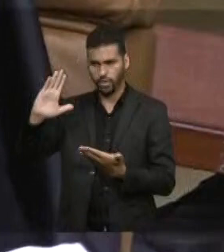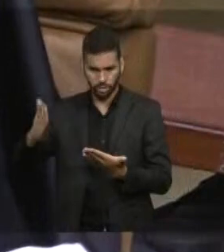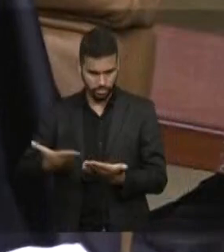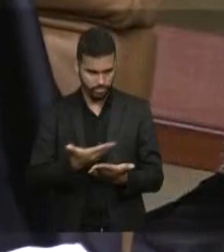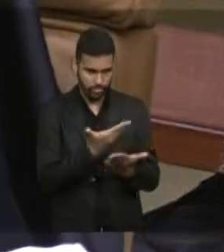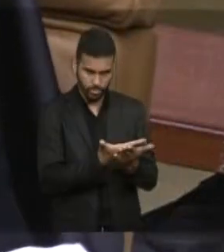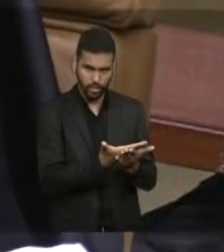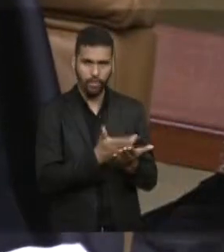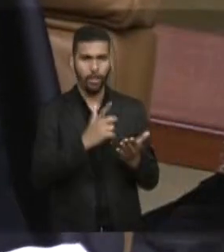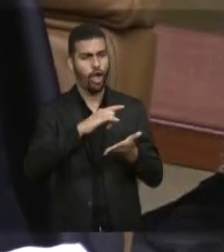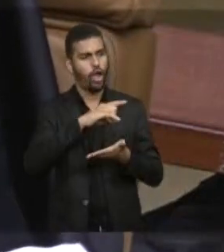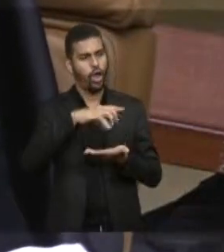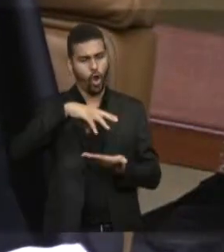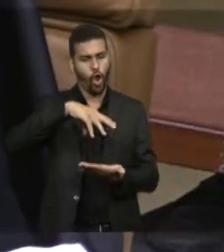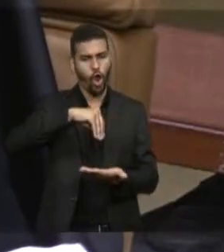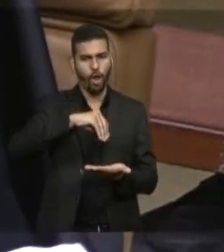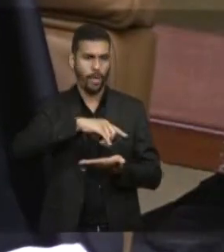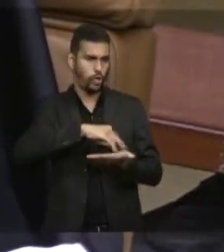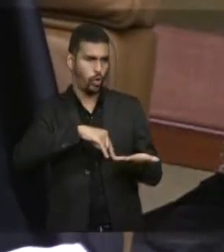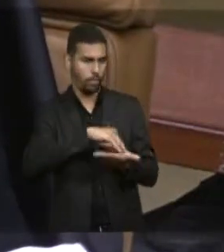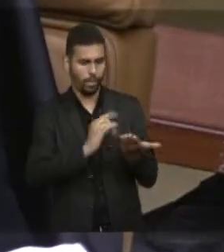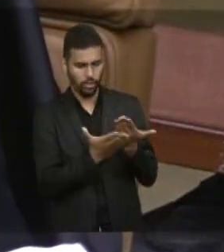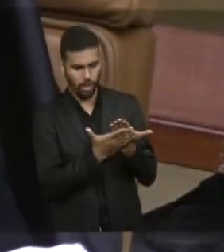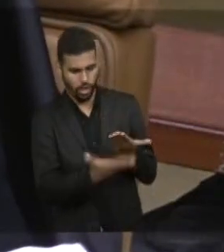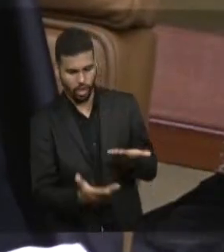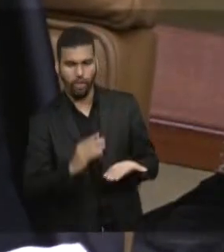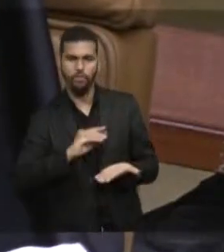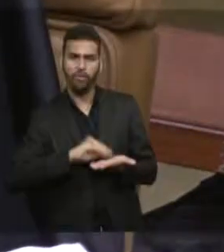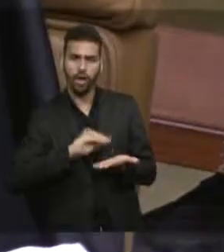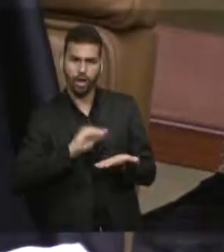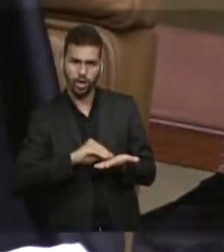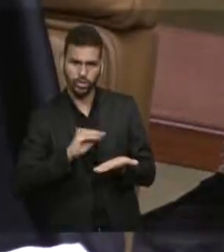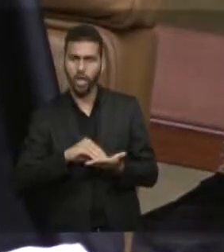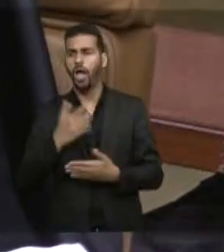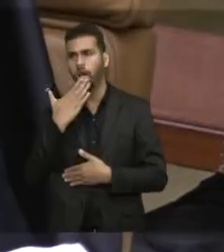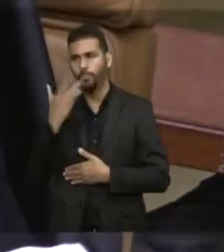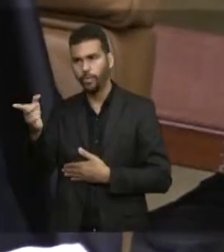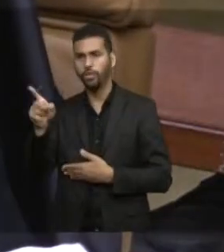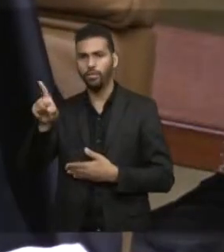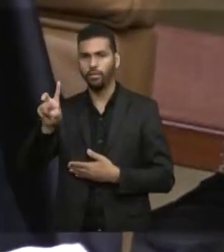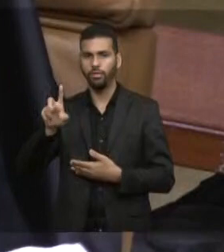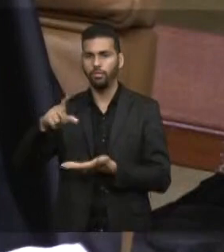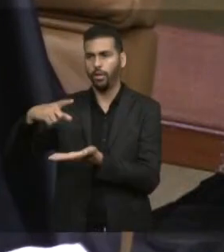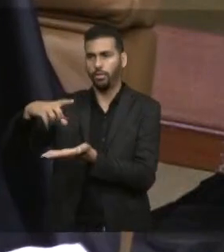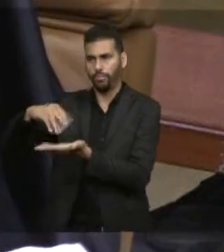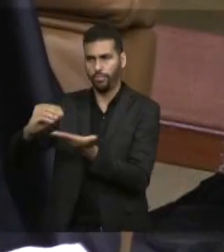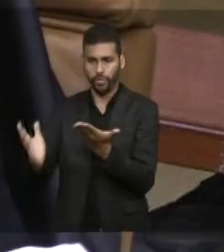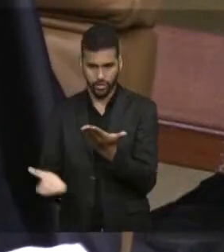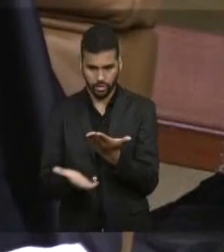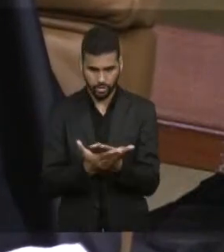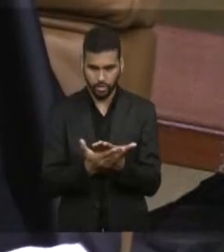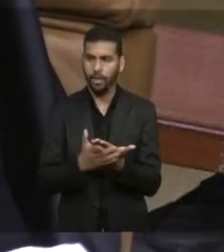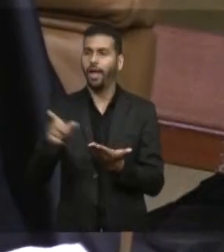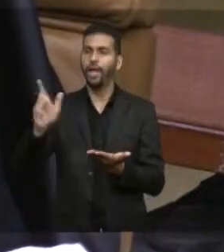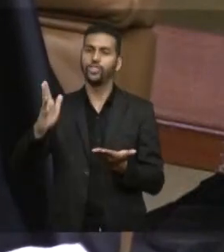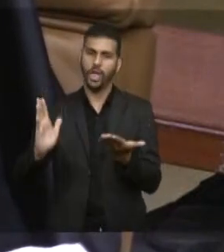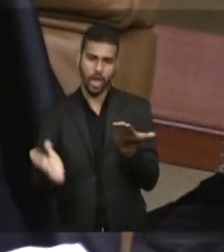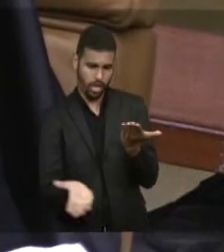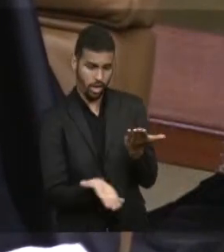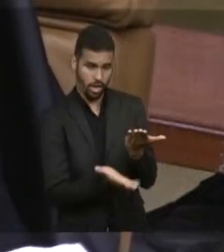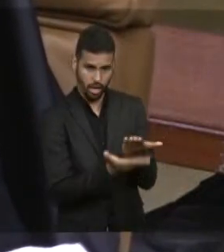juntar a cópia que estava ausente intimada requerente assim procedeu e mais tarde